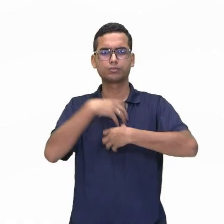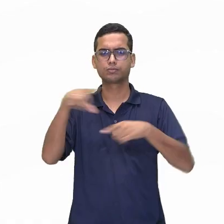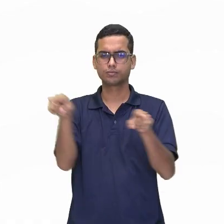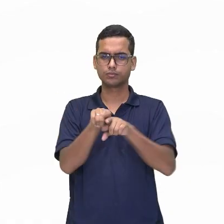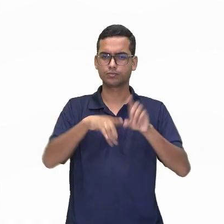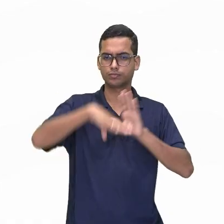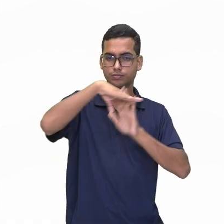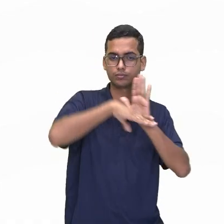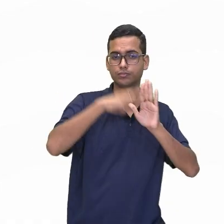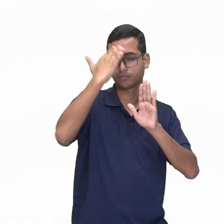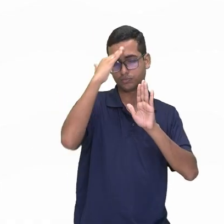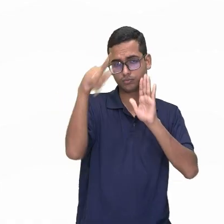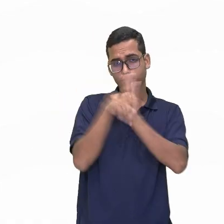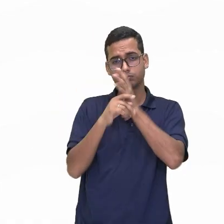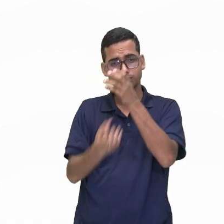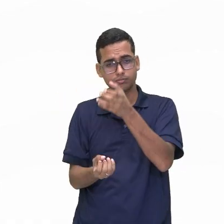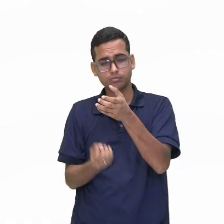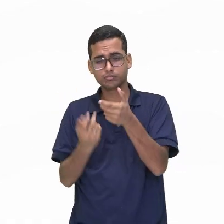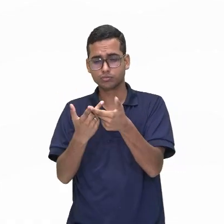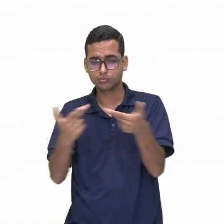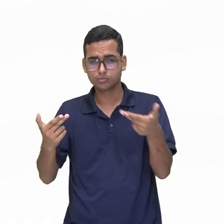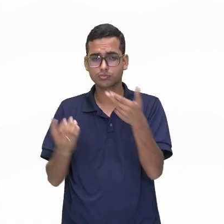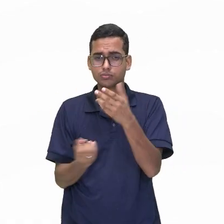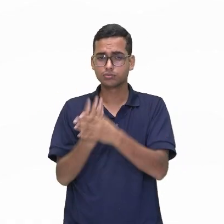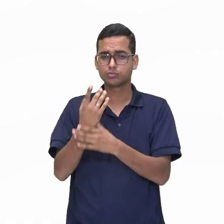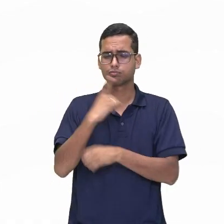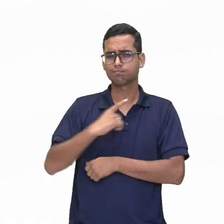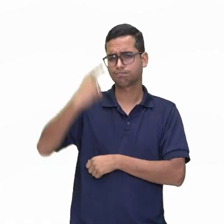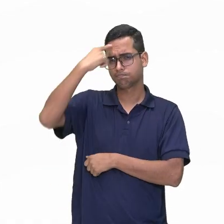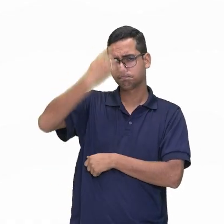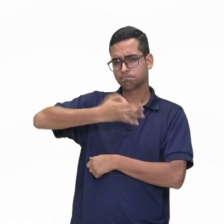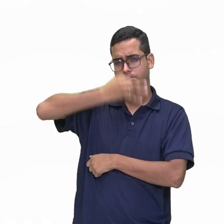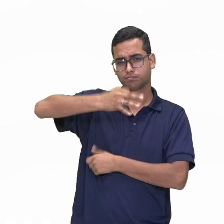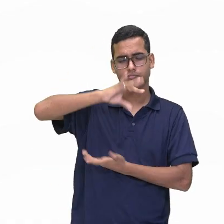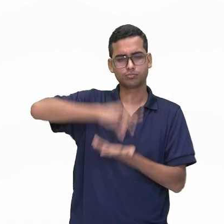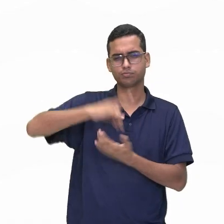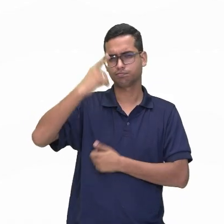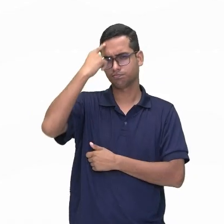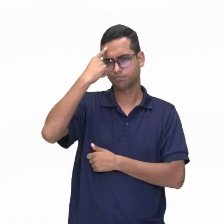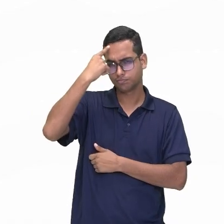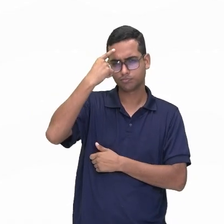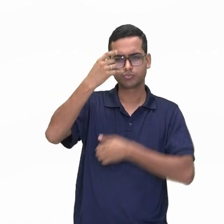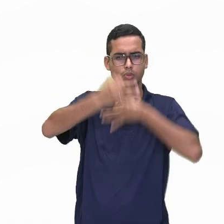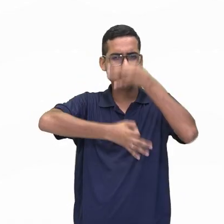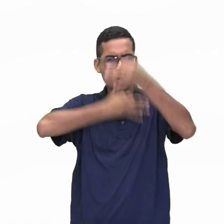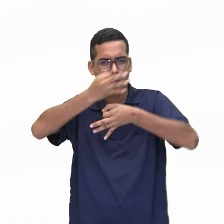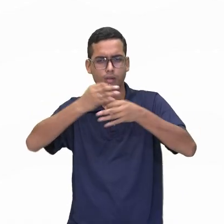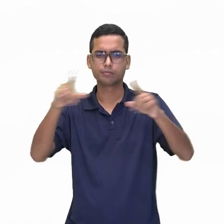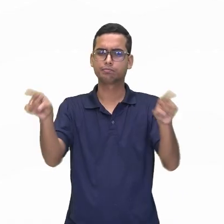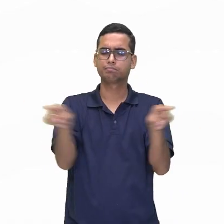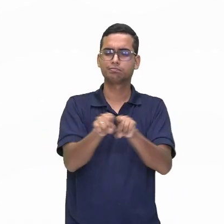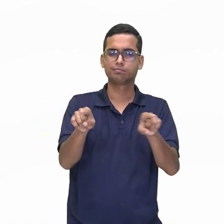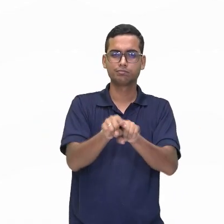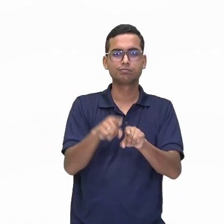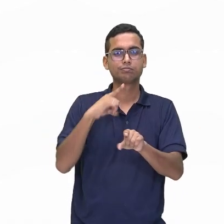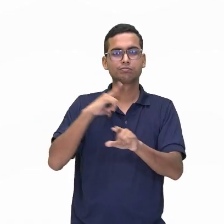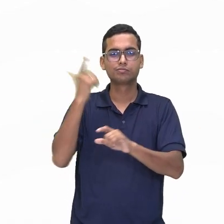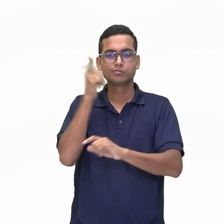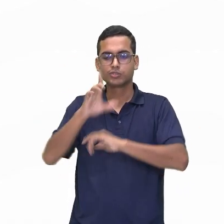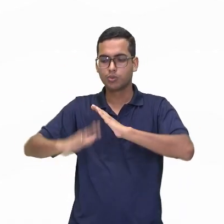desta e as criações que surgem a partir desse pensar reflexivo, crítico, construindo e